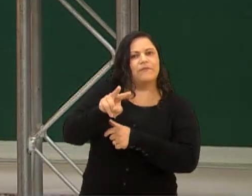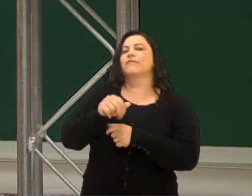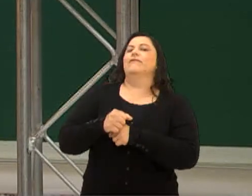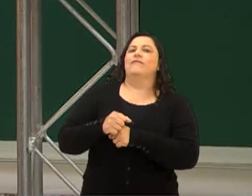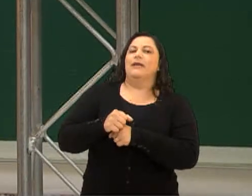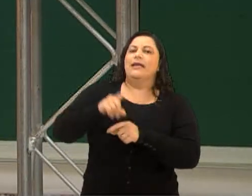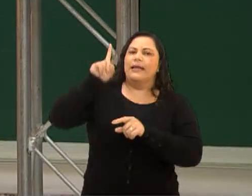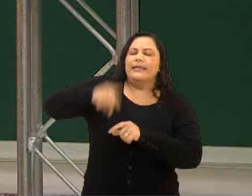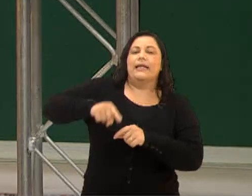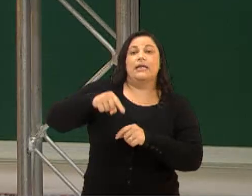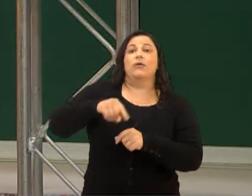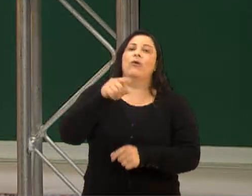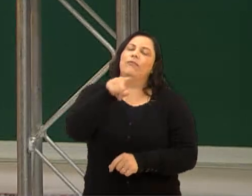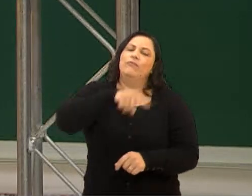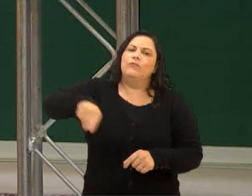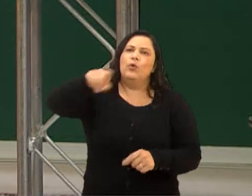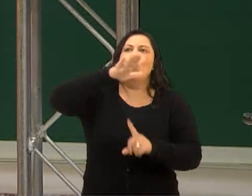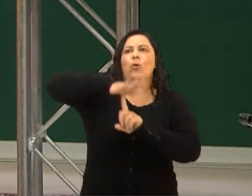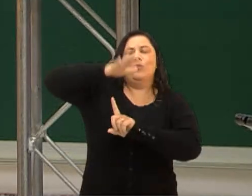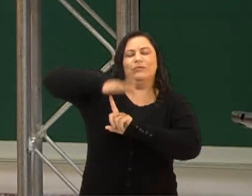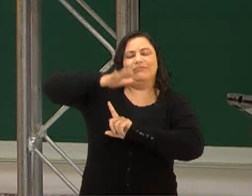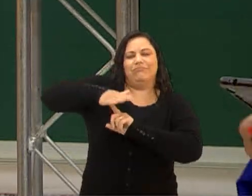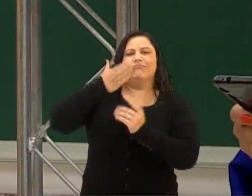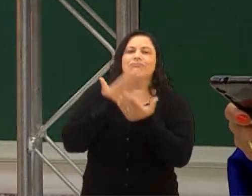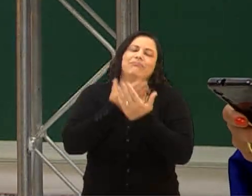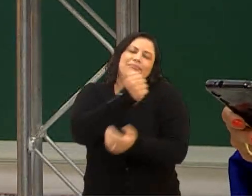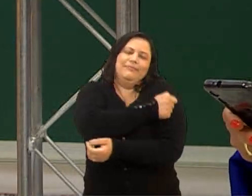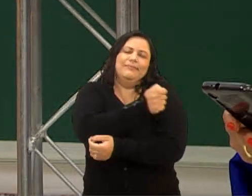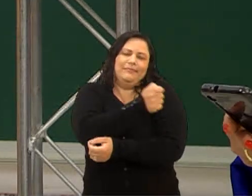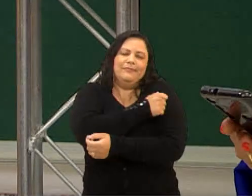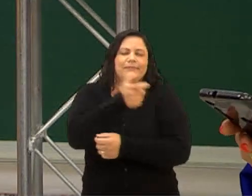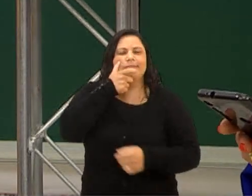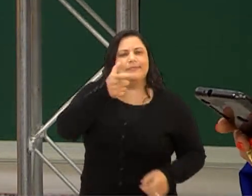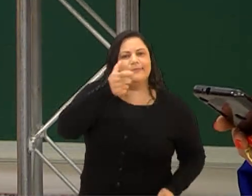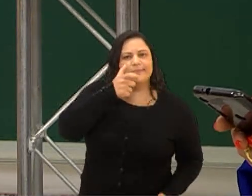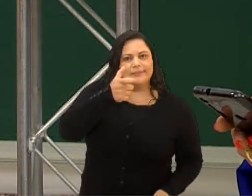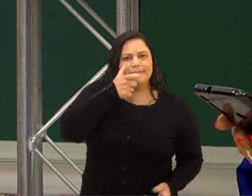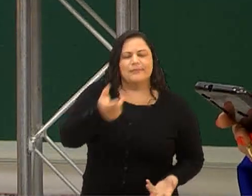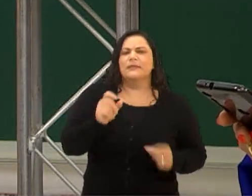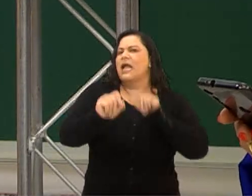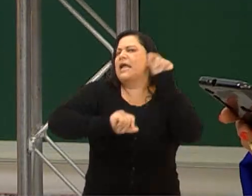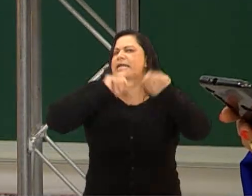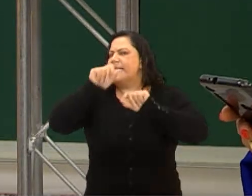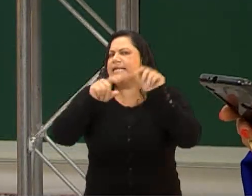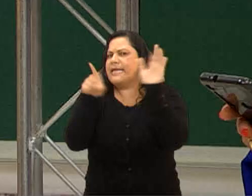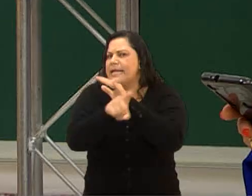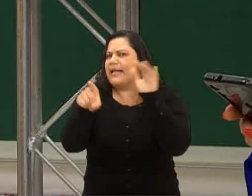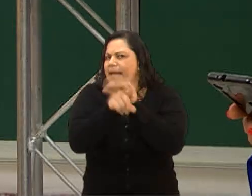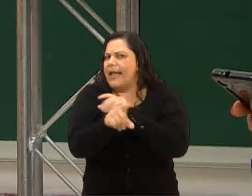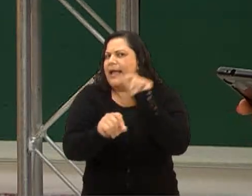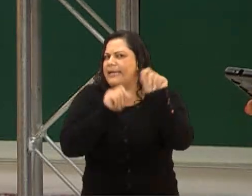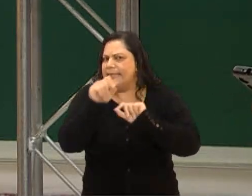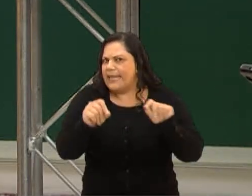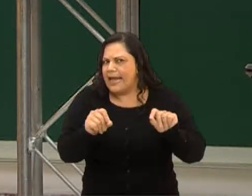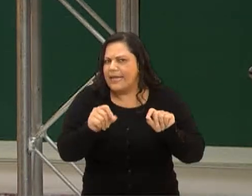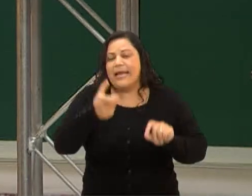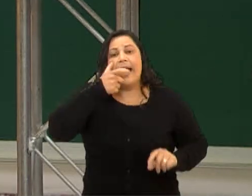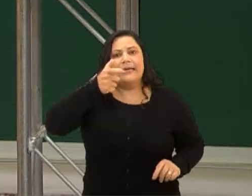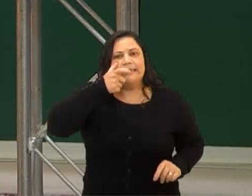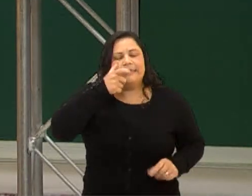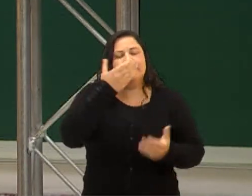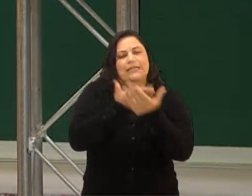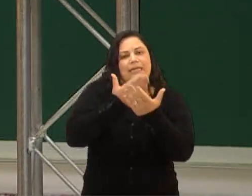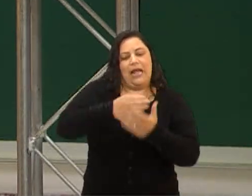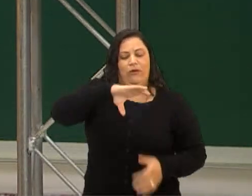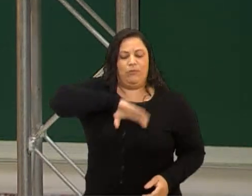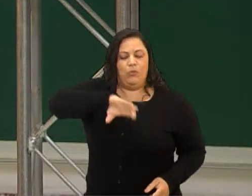do Paraná assistem à aula de língua portuguesa. O sujeito está explícito. Quem assistem à aula de língua portuguesa? Os estudantes do